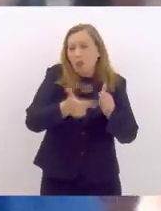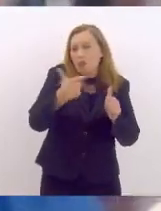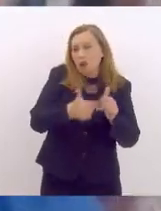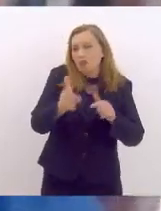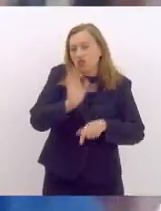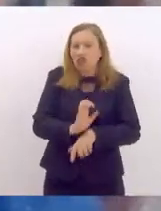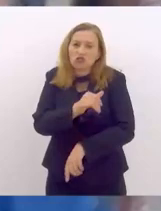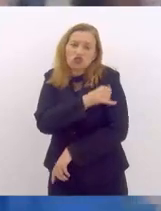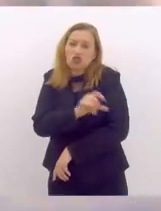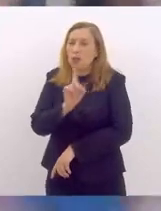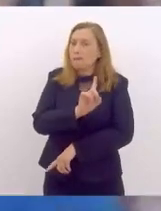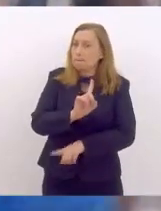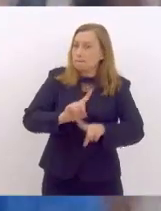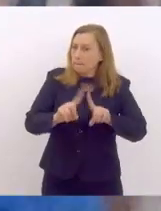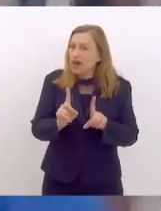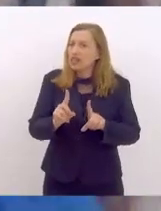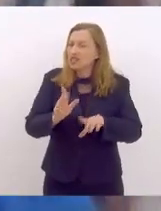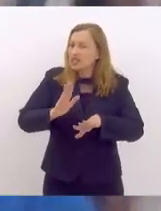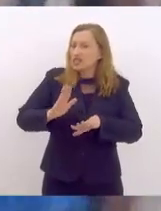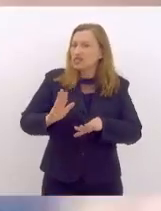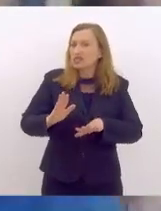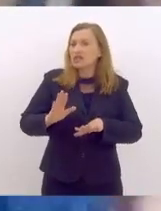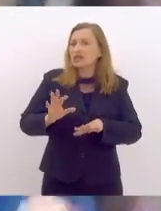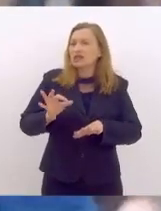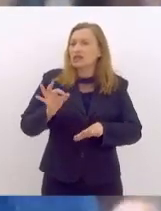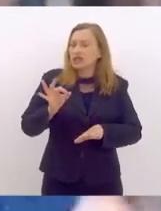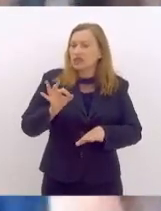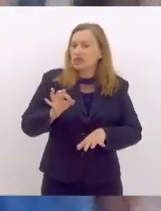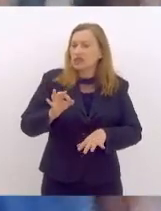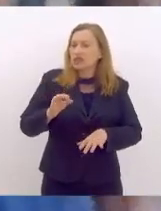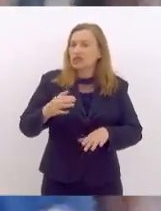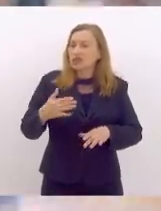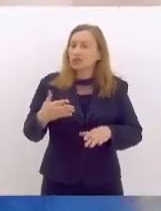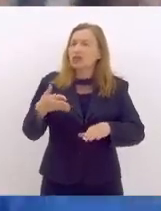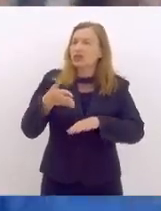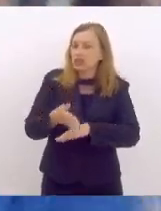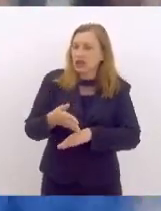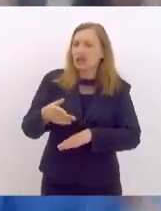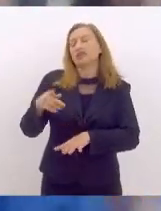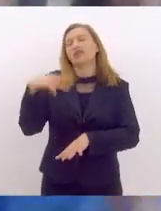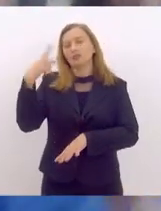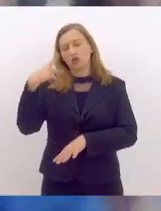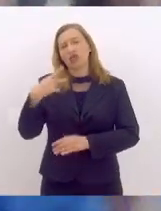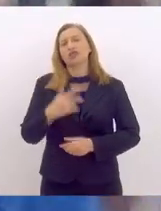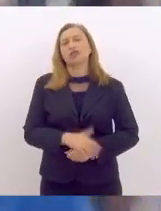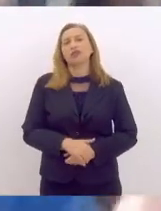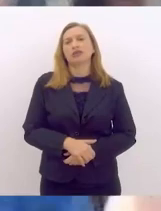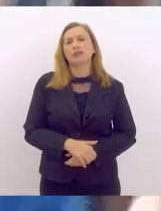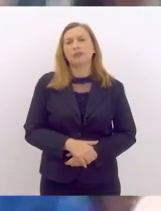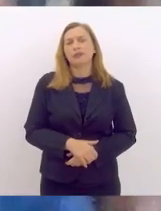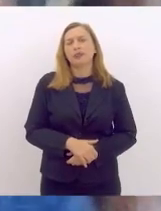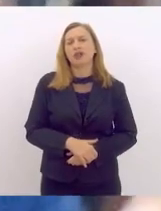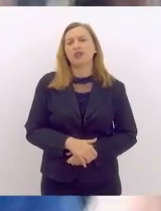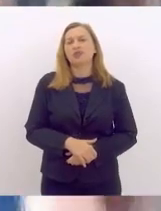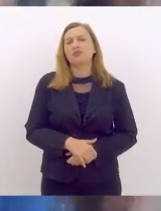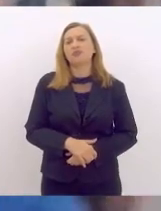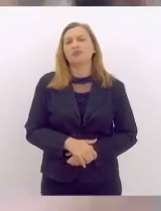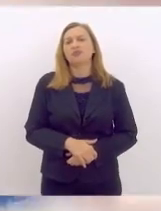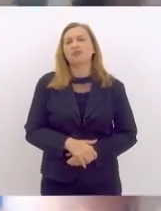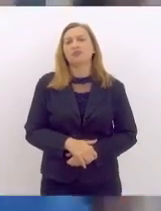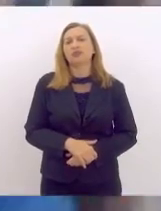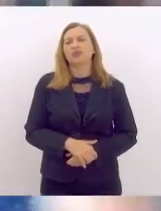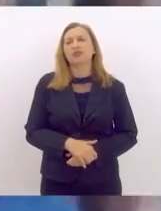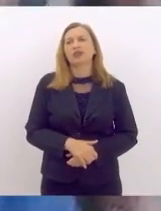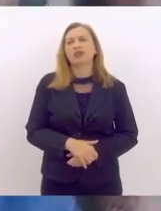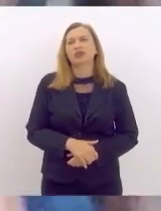do Estado do Rio de Janeiro mãe muito mais para garantir a sua participação no poder mas é alta